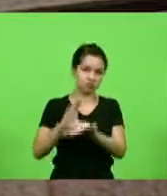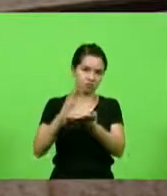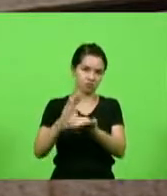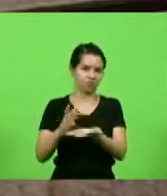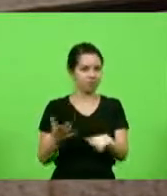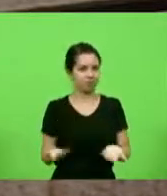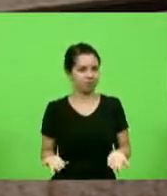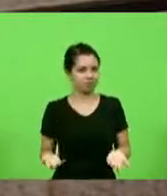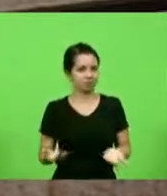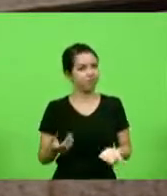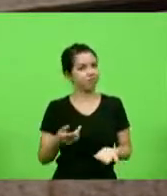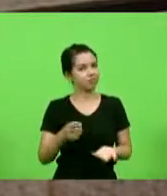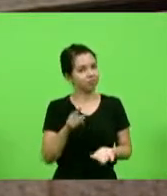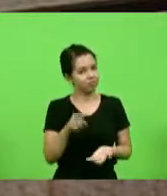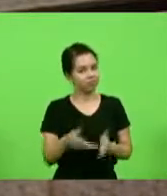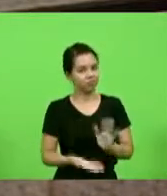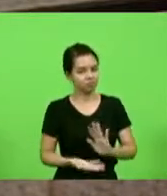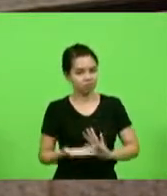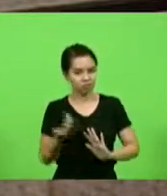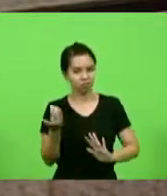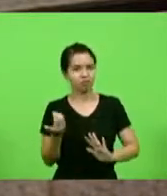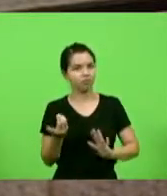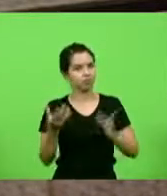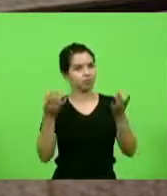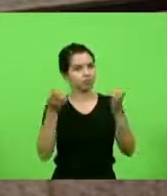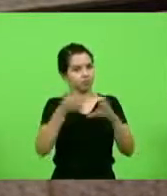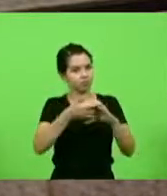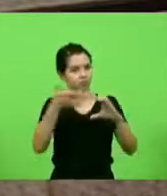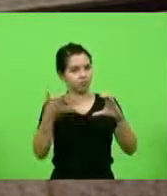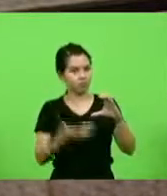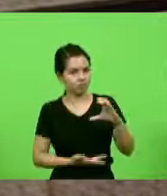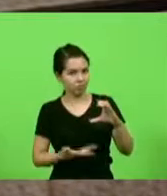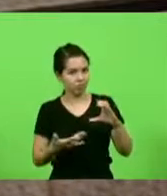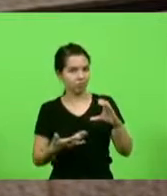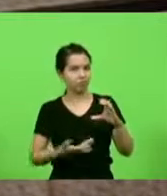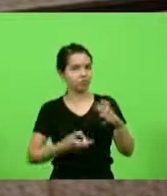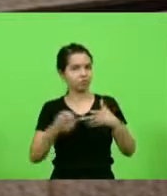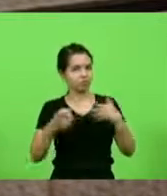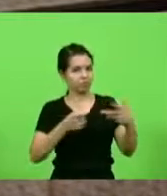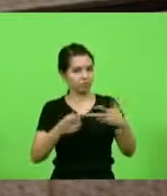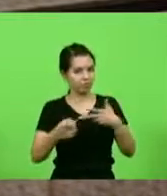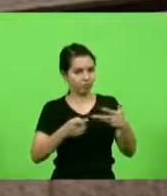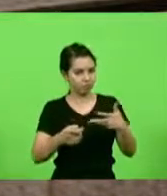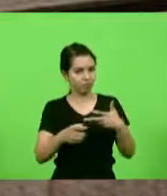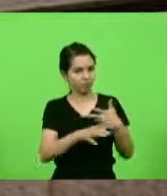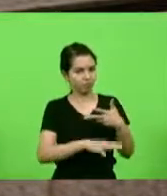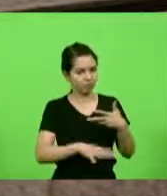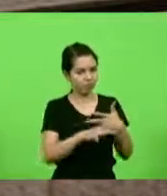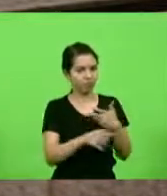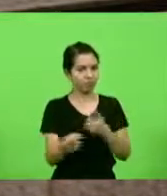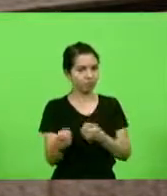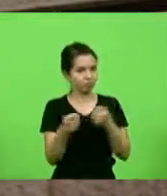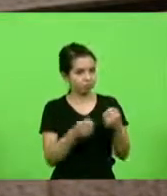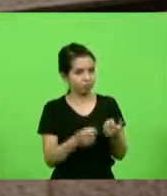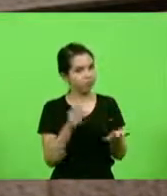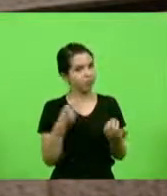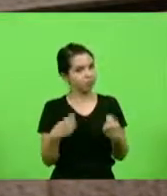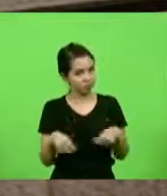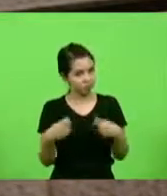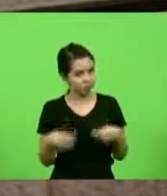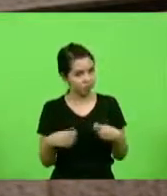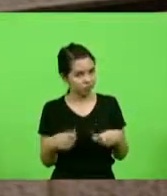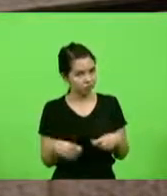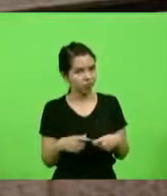forma, você tira a característica de execução do executivo, que realmente você tem que ter alguém